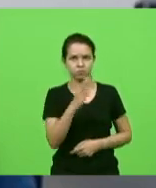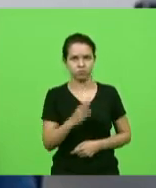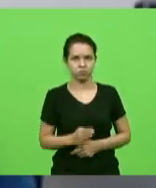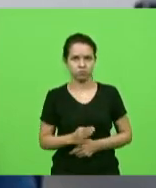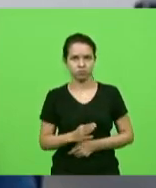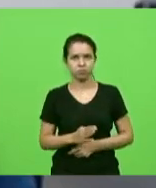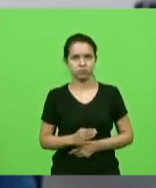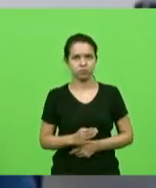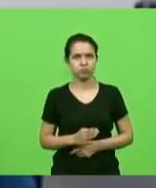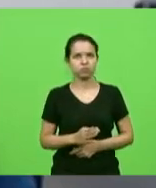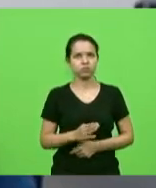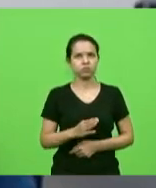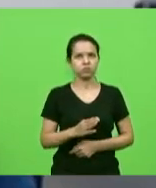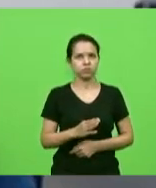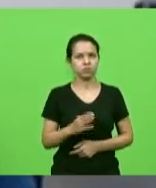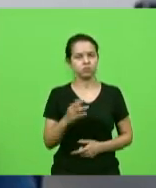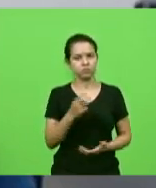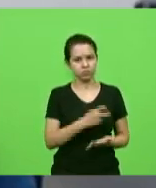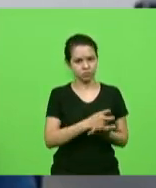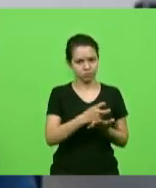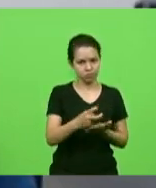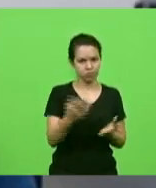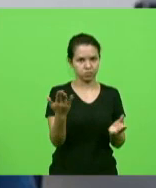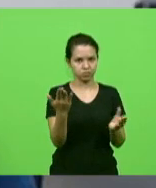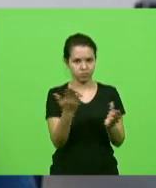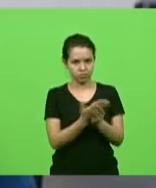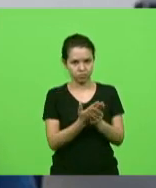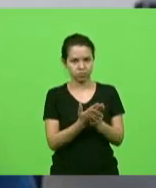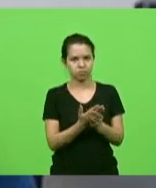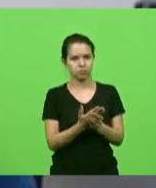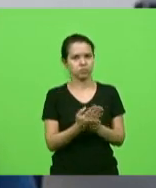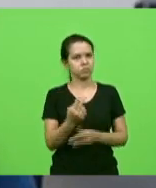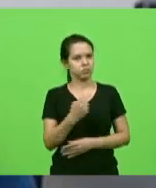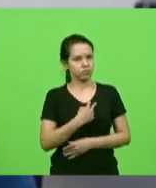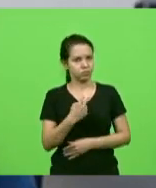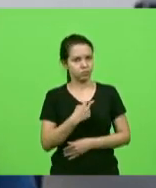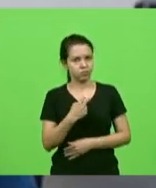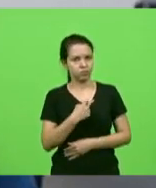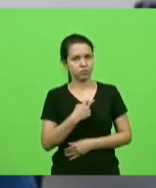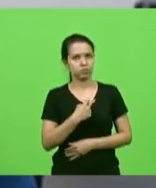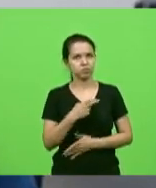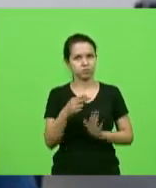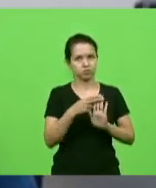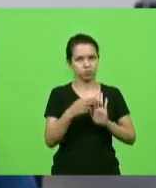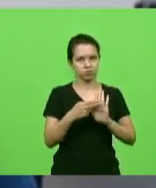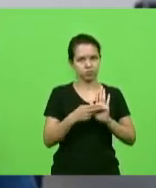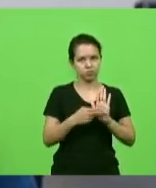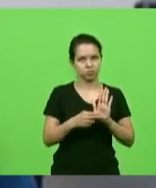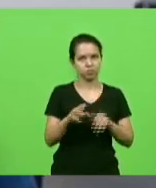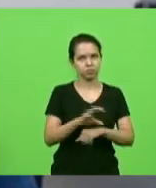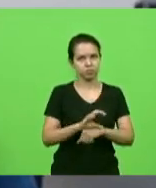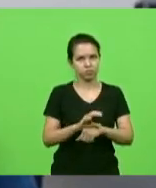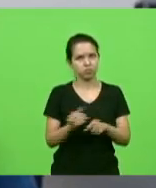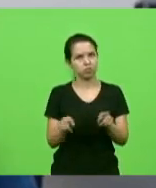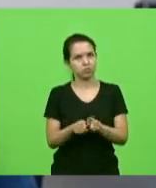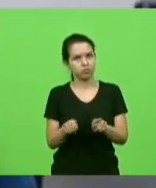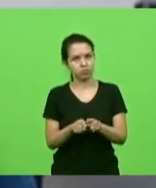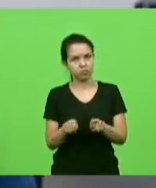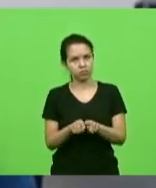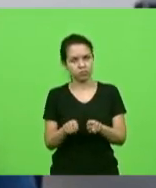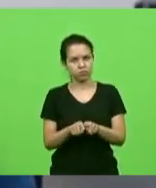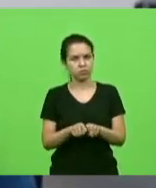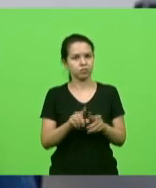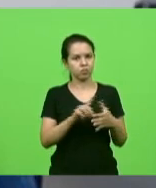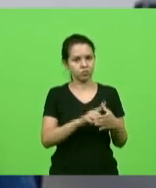em processos judiciais parlamentar no entanto não podem deixar as normas constitucionais nem se afastar do caráter jurídico